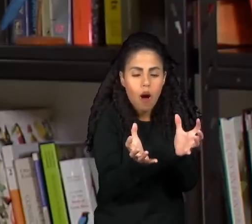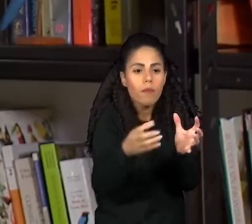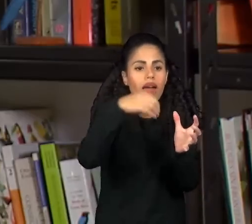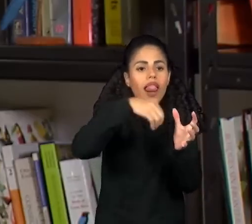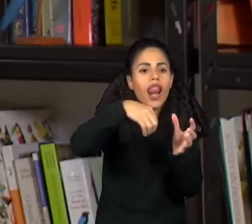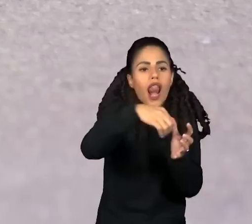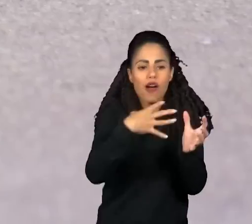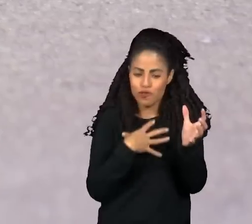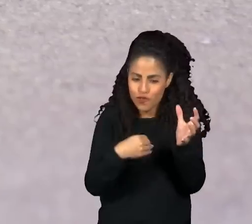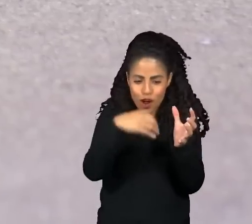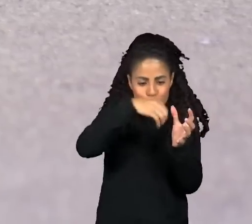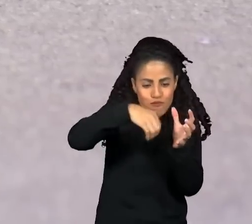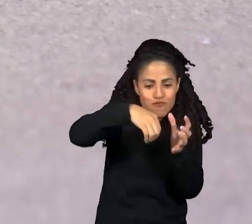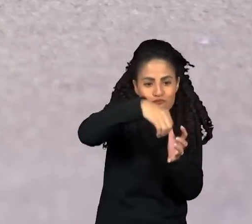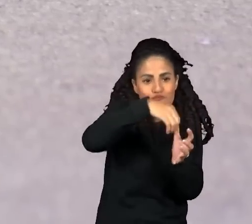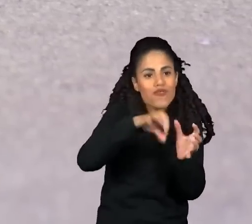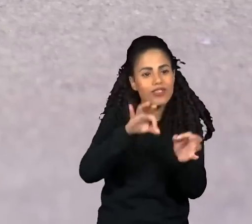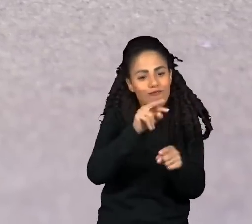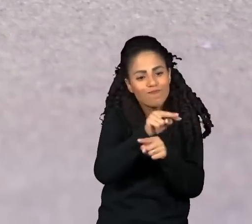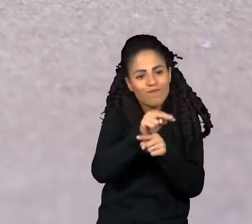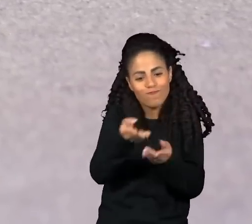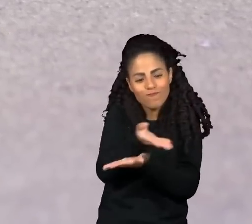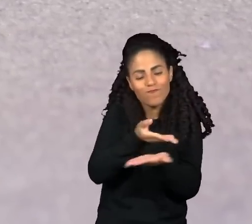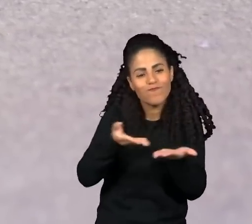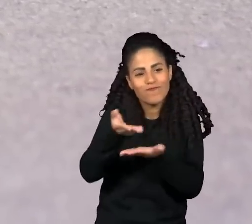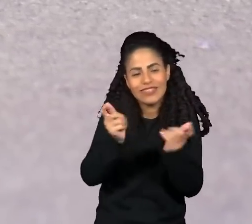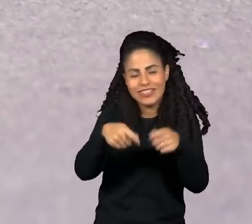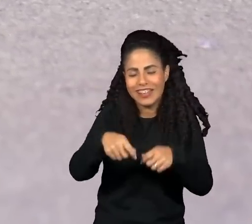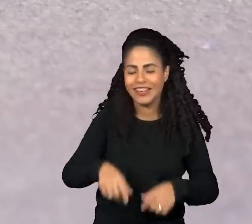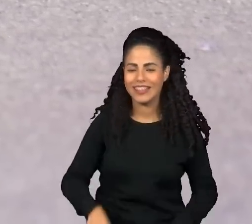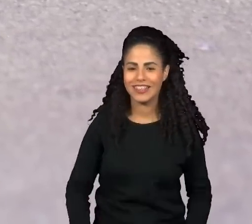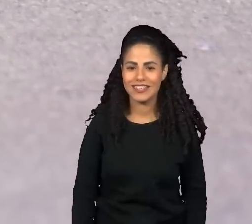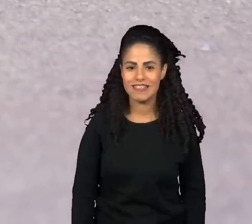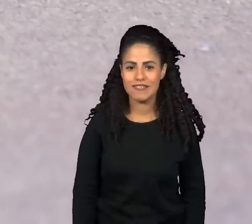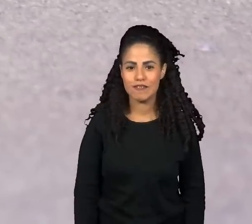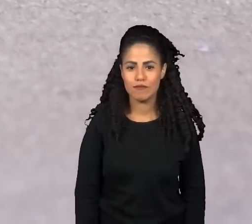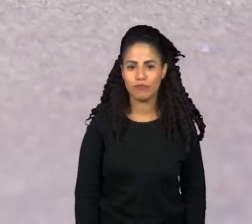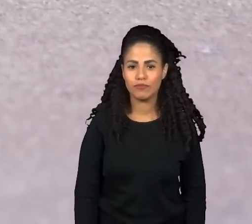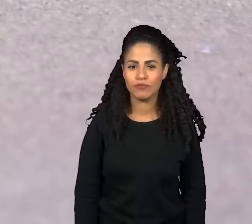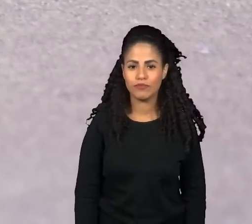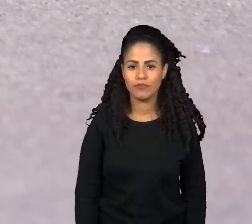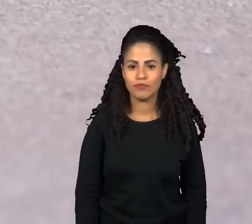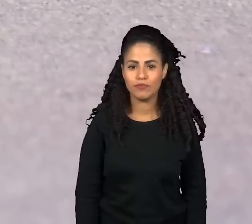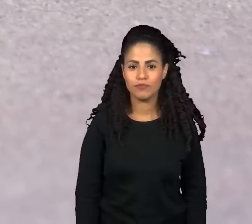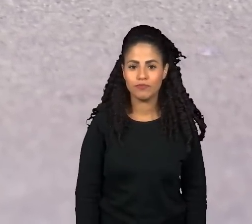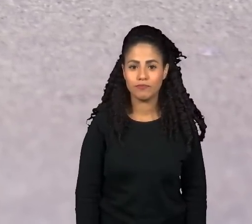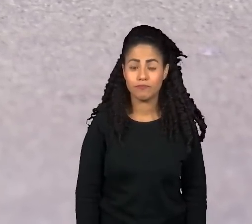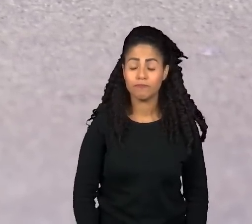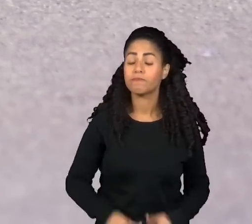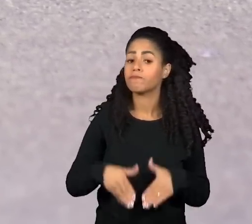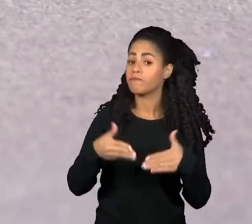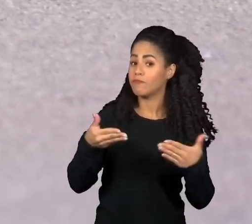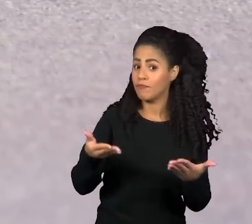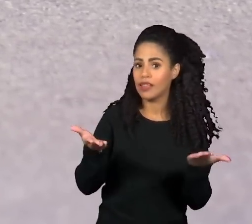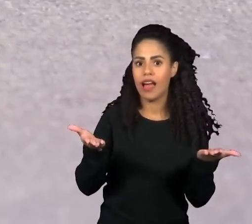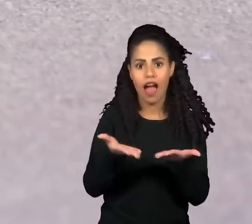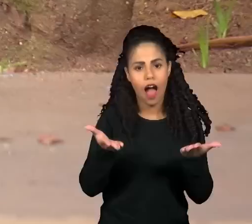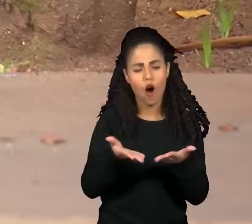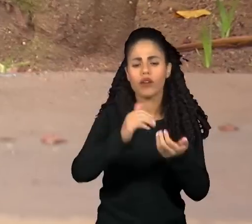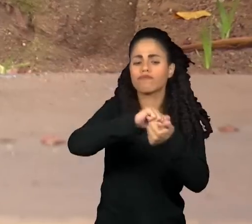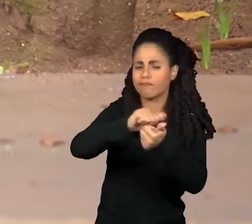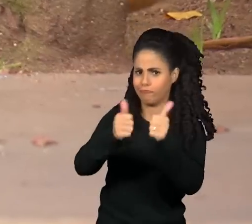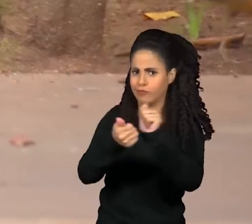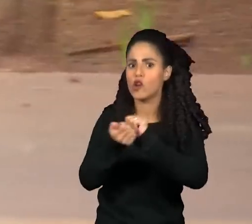super parceiros. Apesar da ampla capacidade de